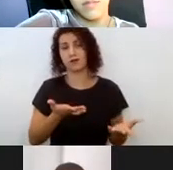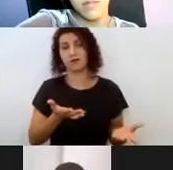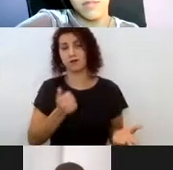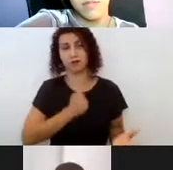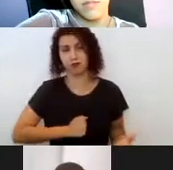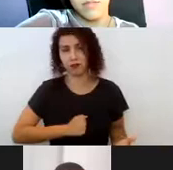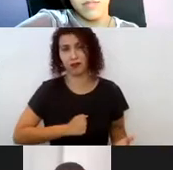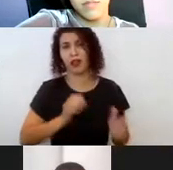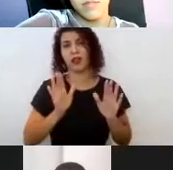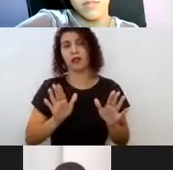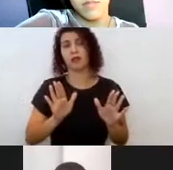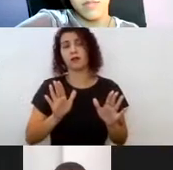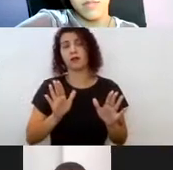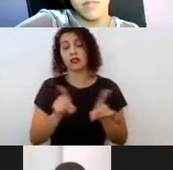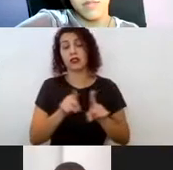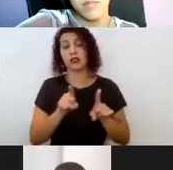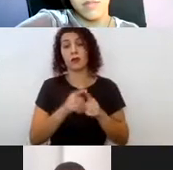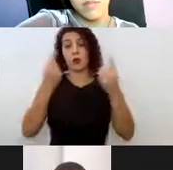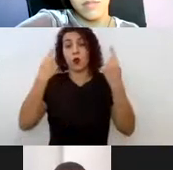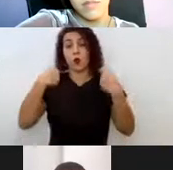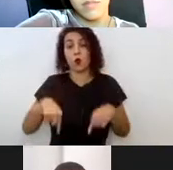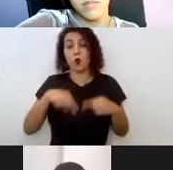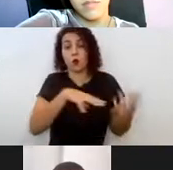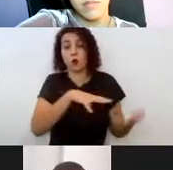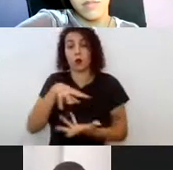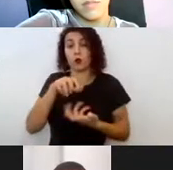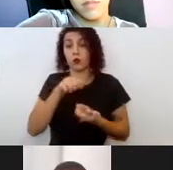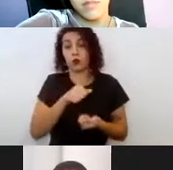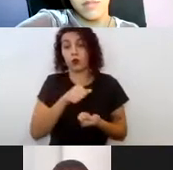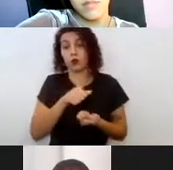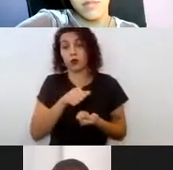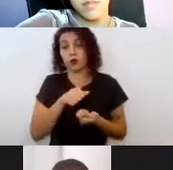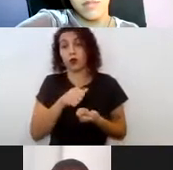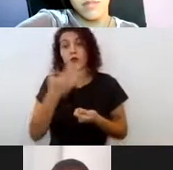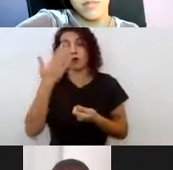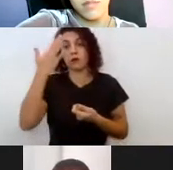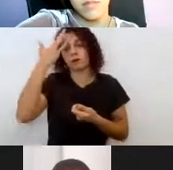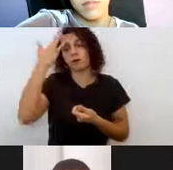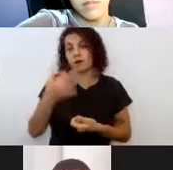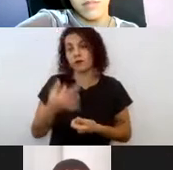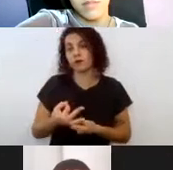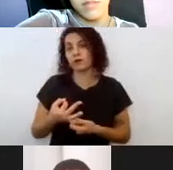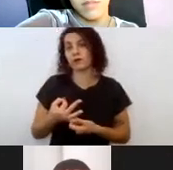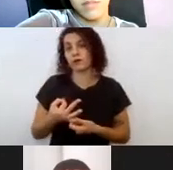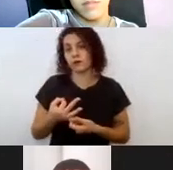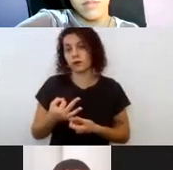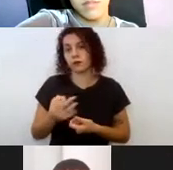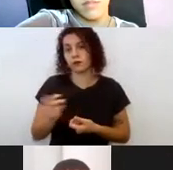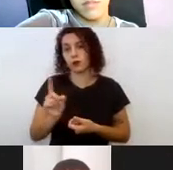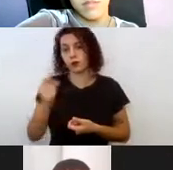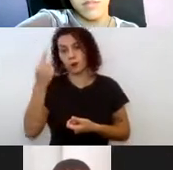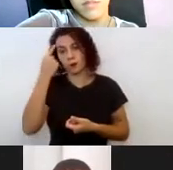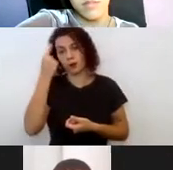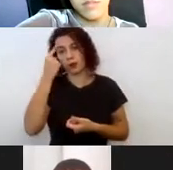pode situar esse corpo também no mundo fazer uma leitura etnográfica da coisa não fazer uma leitura venerando a